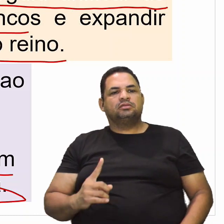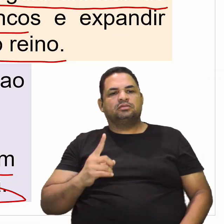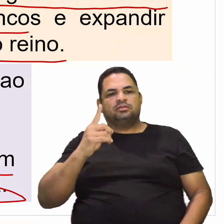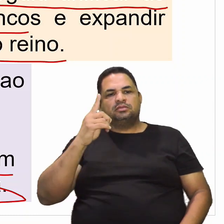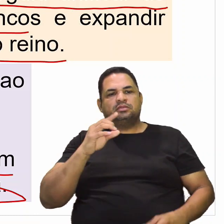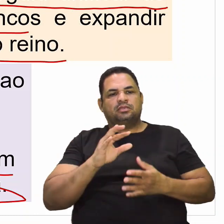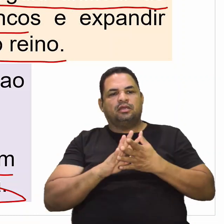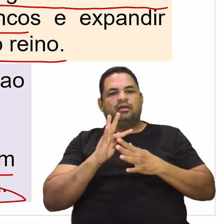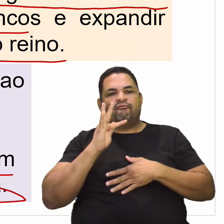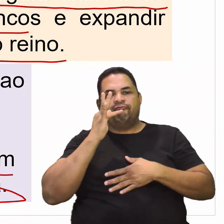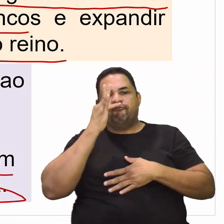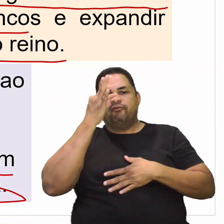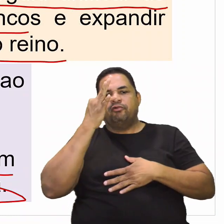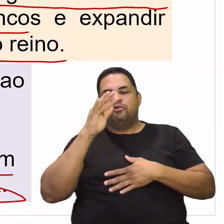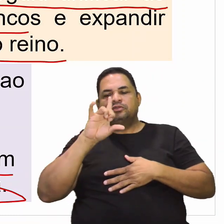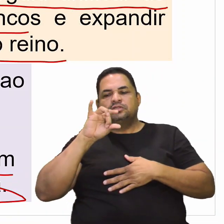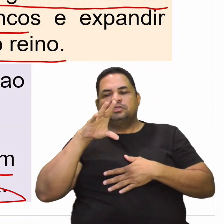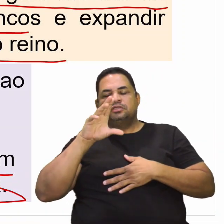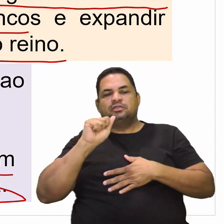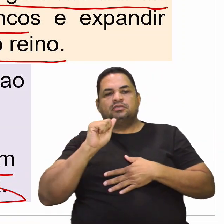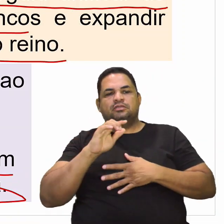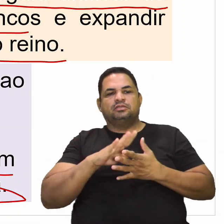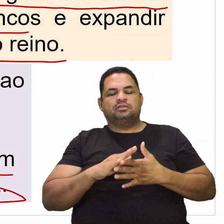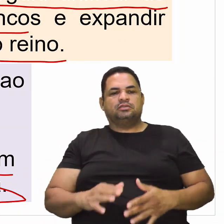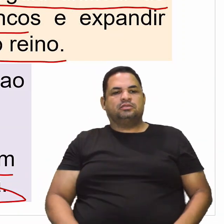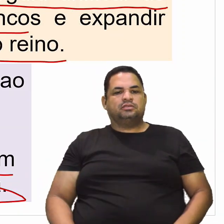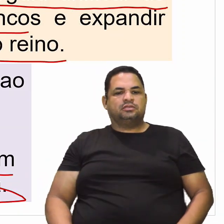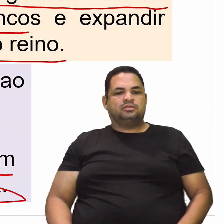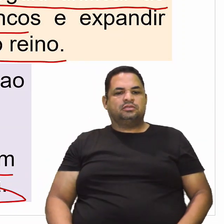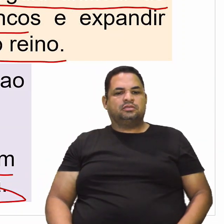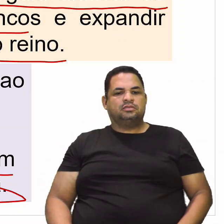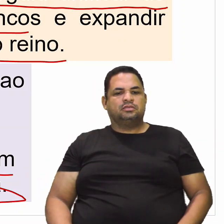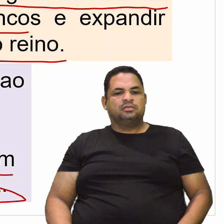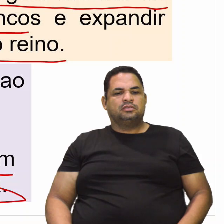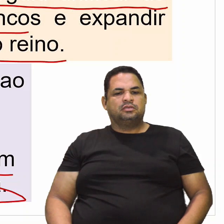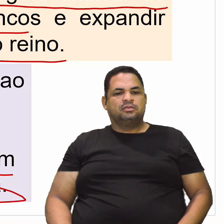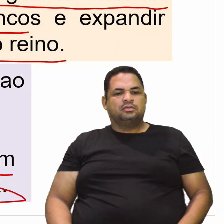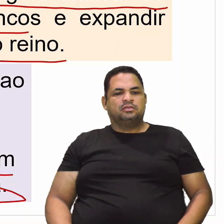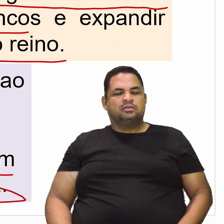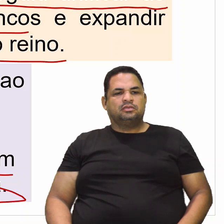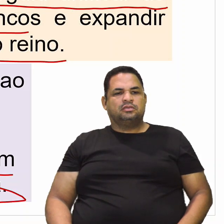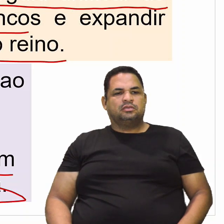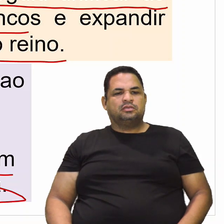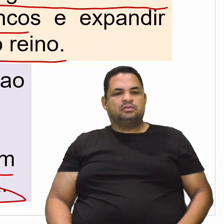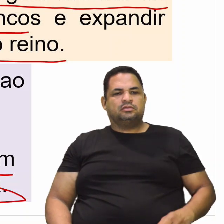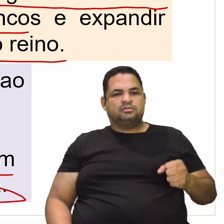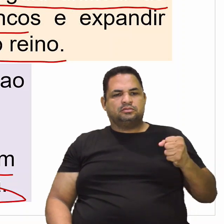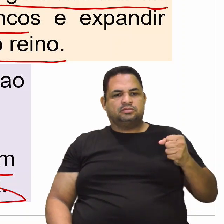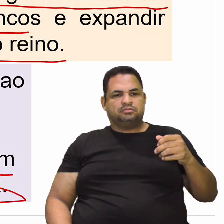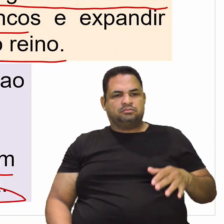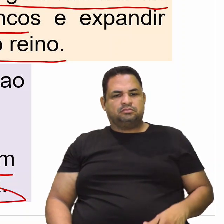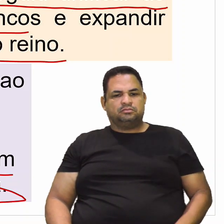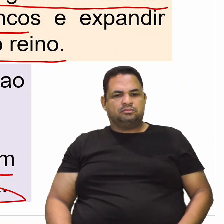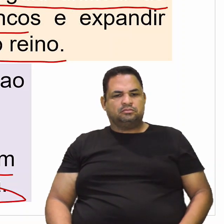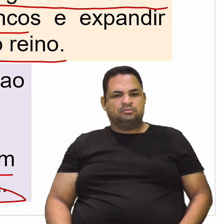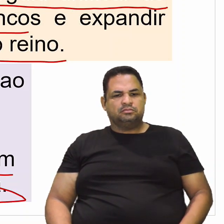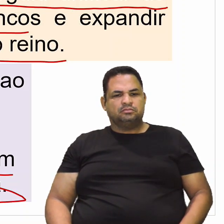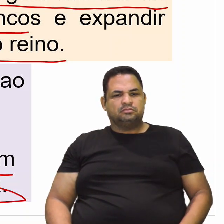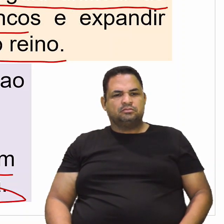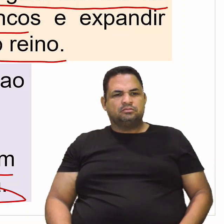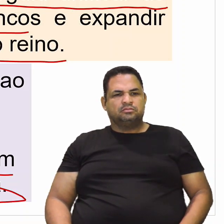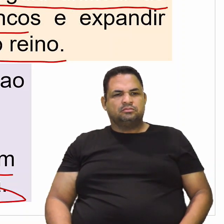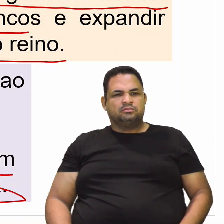lis. Observe que a espada é o seu bastão ali, o local de